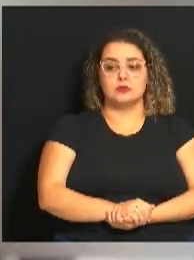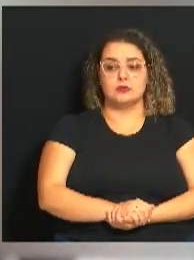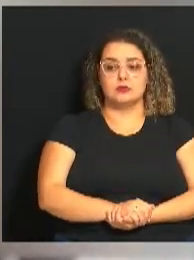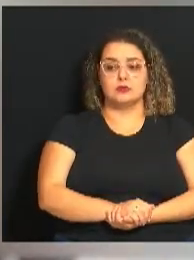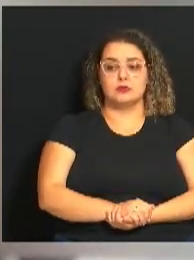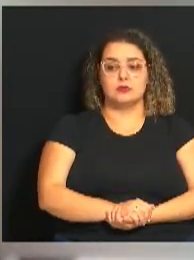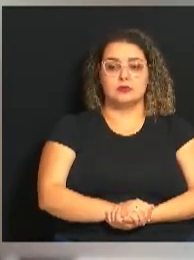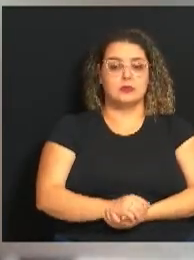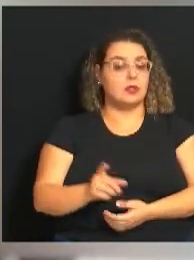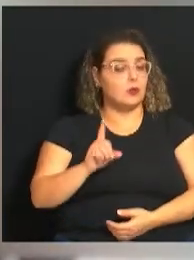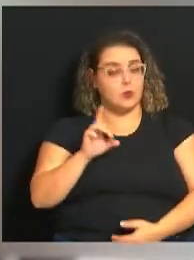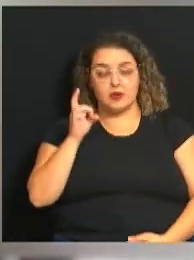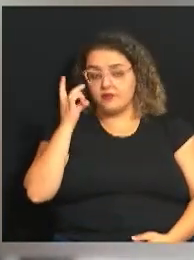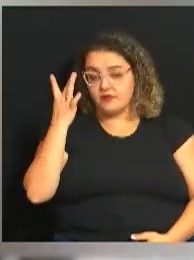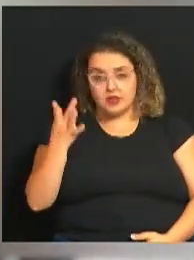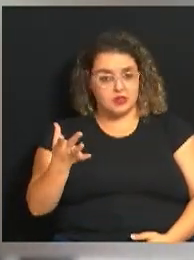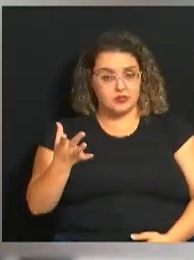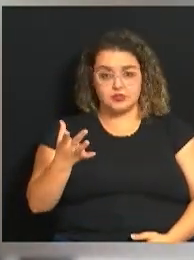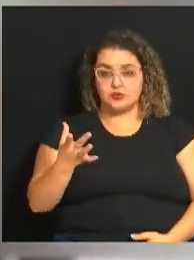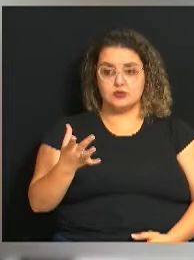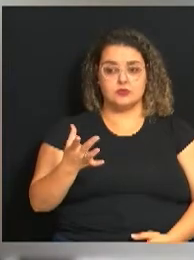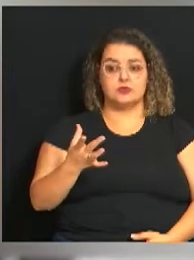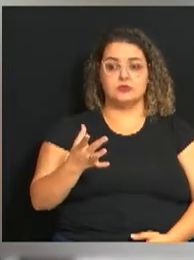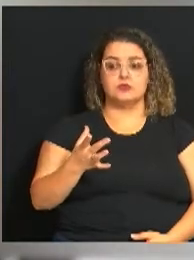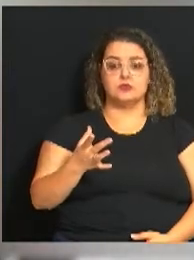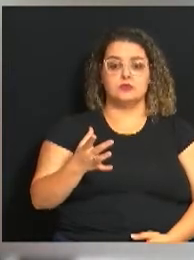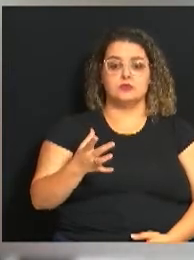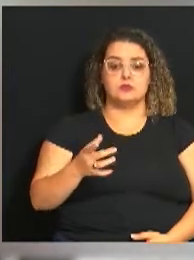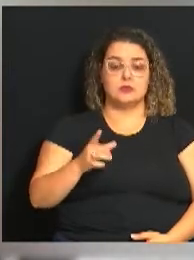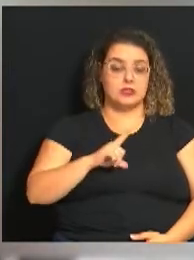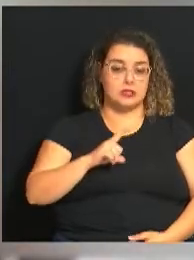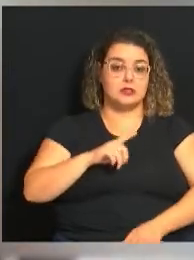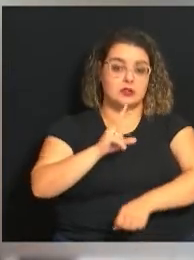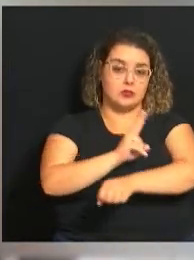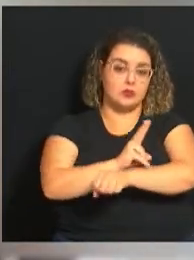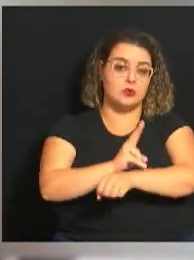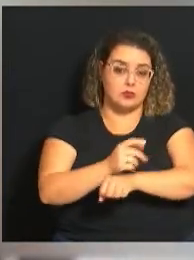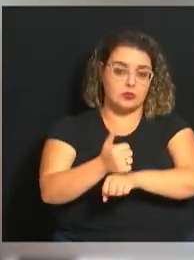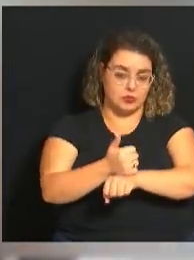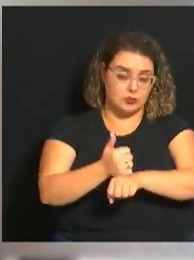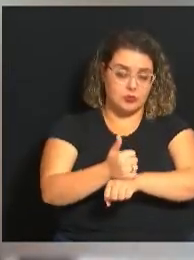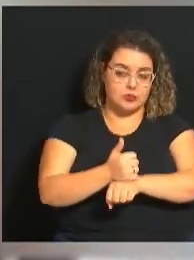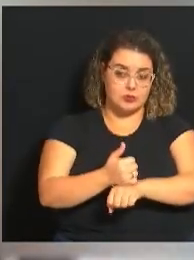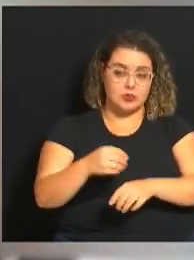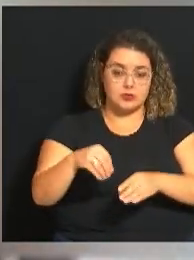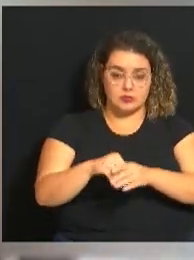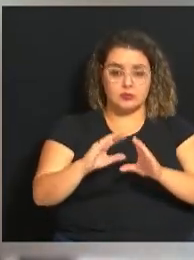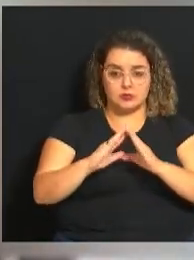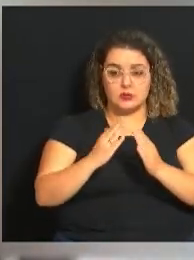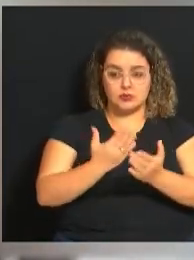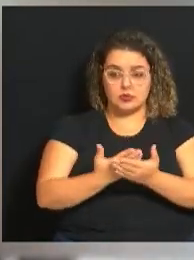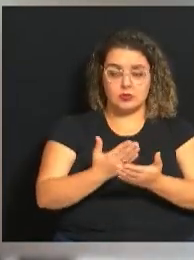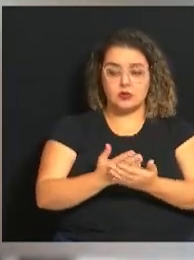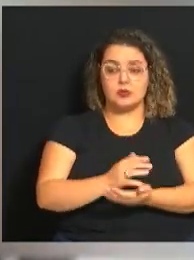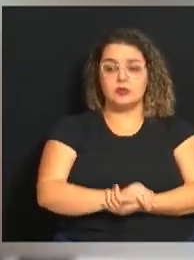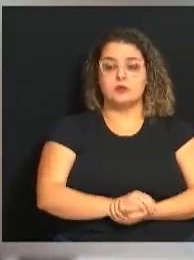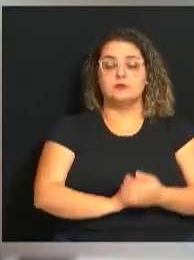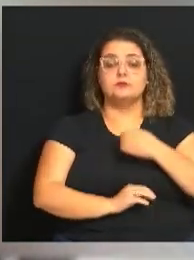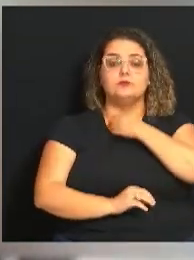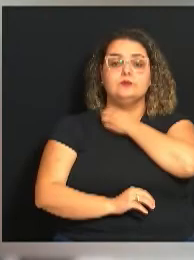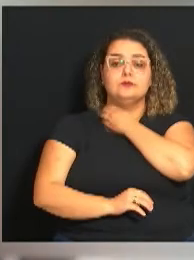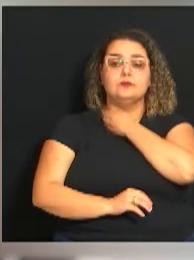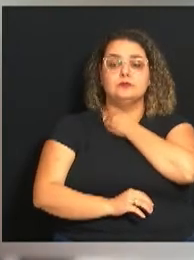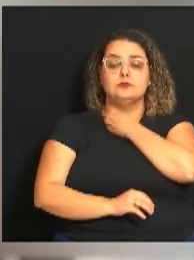tão fácil para chegar, né, a ter esse cuidador na escola. E a questão dos